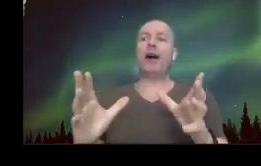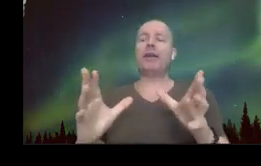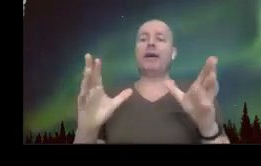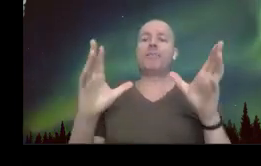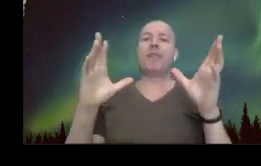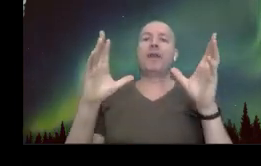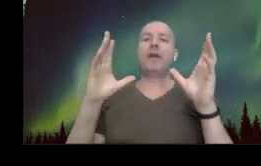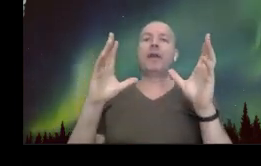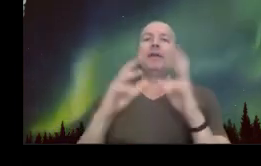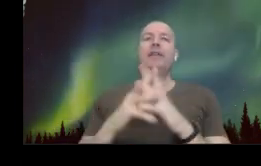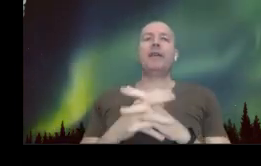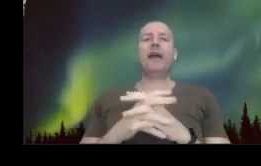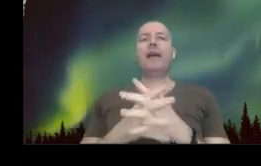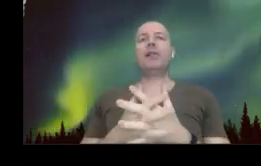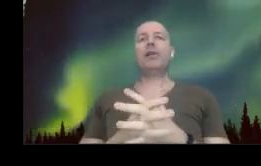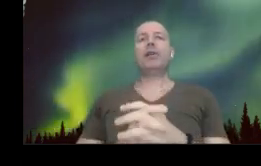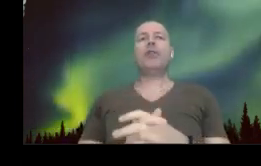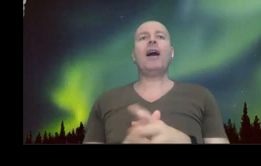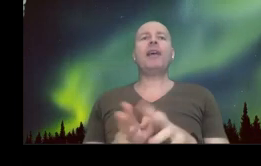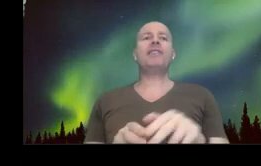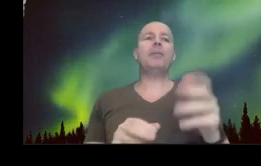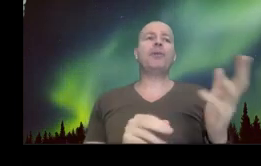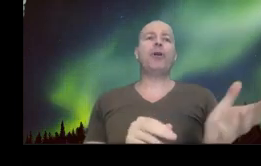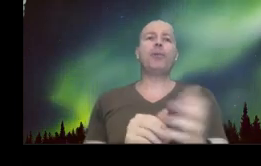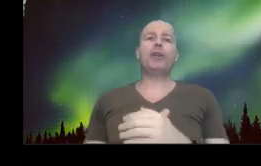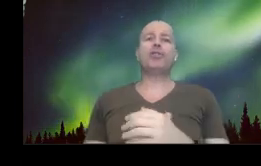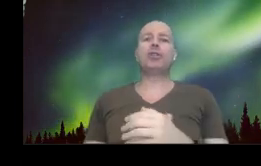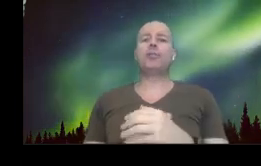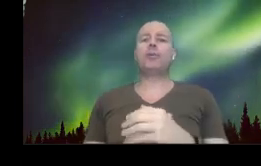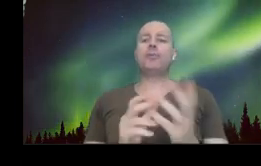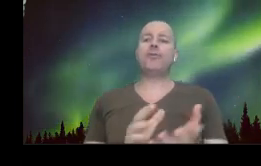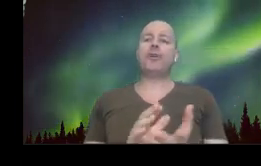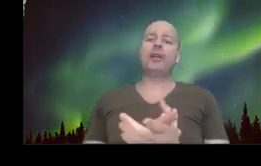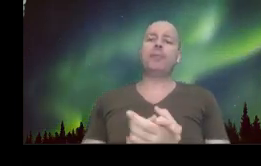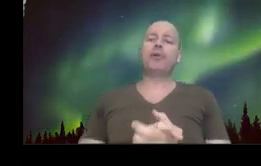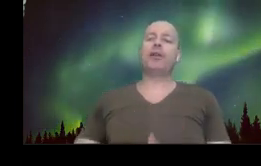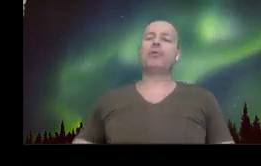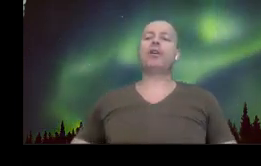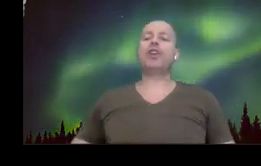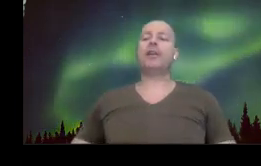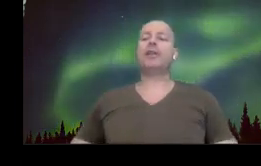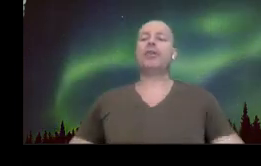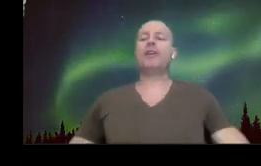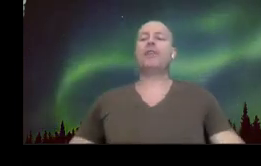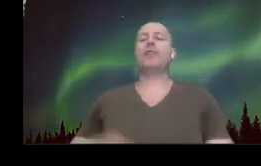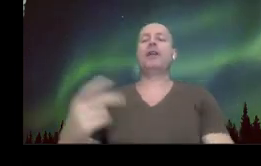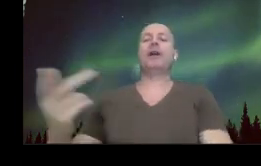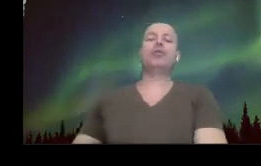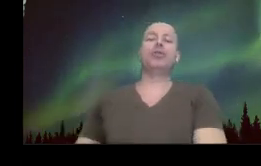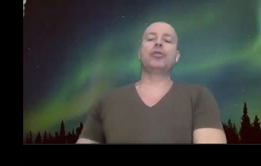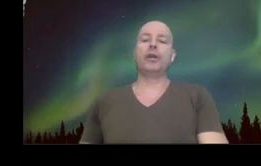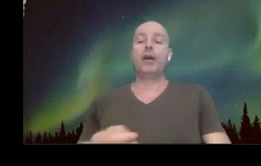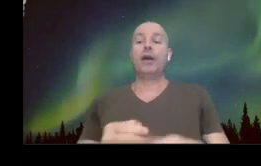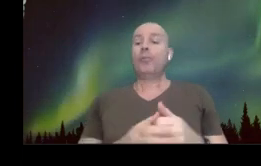Proteger uma área e aquele tal negócio: ah, mas sempre foi protegido pela minha família, por que não deixar então que a minha